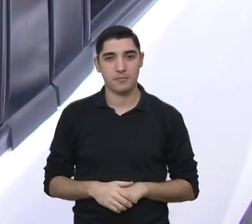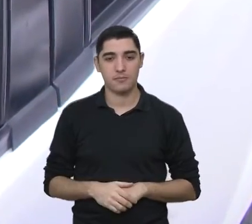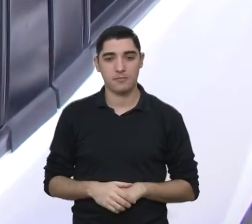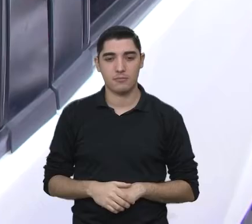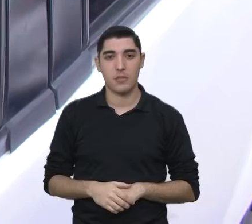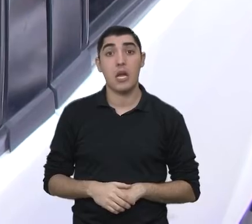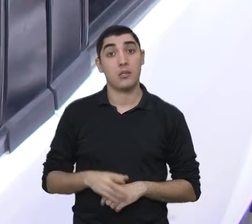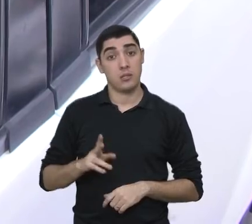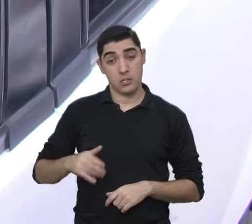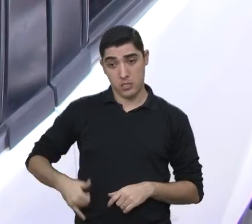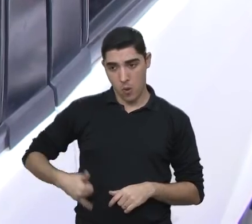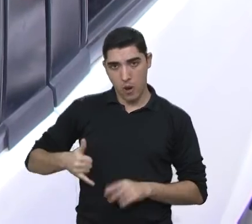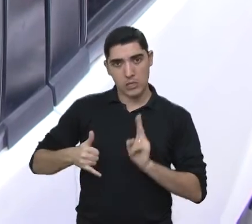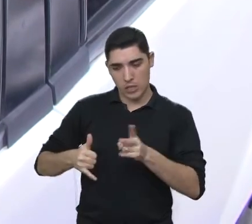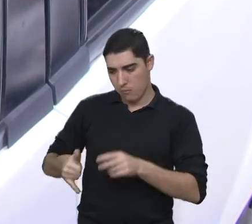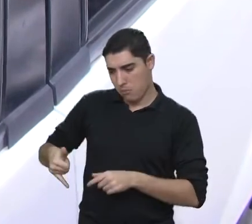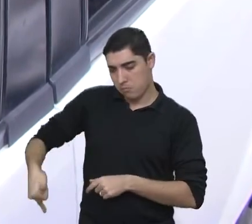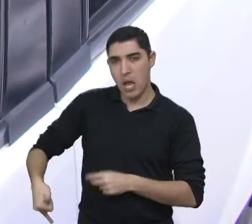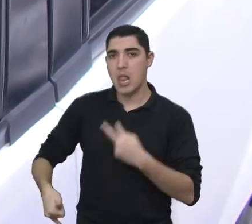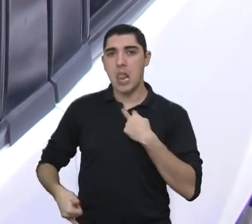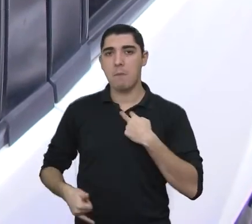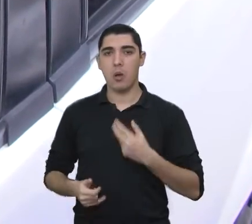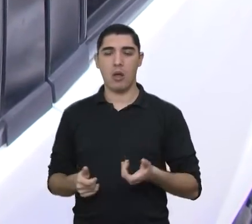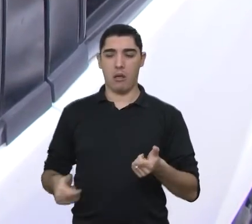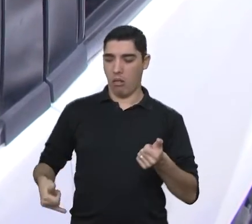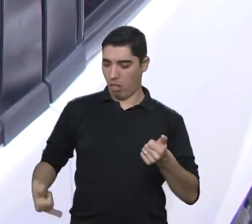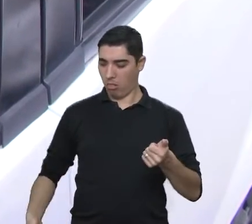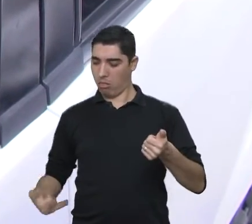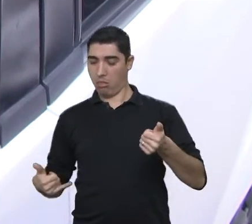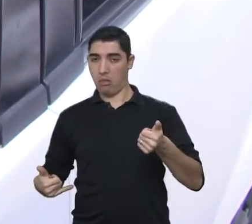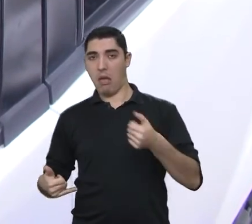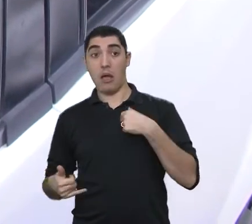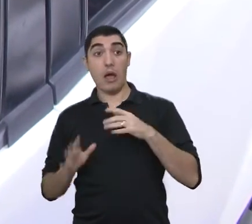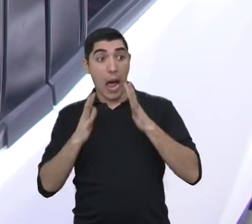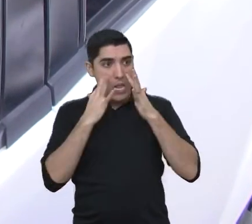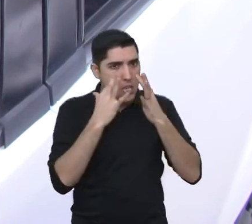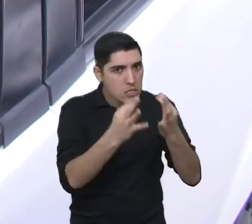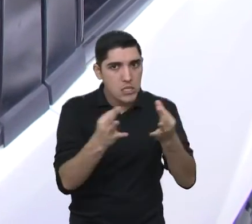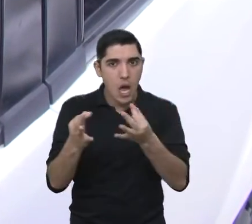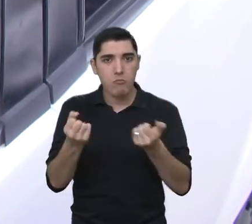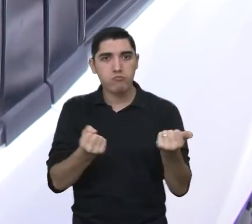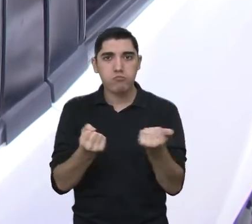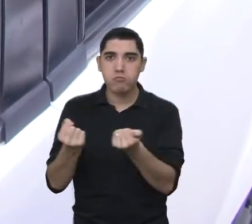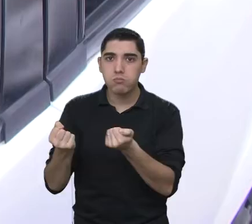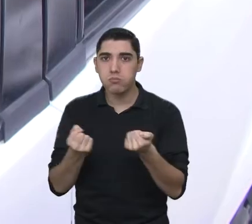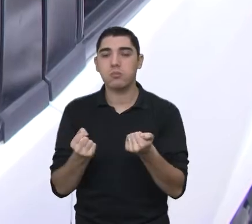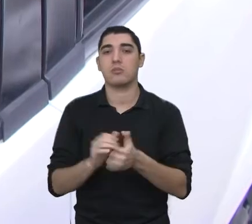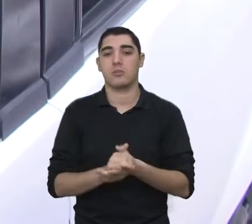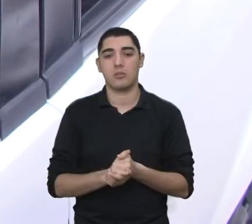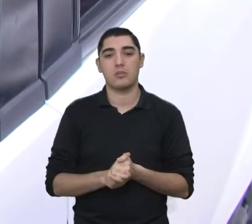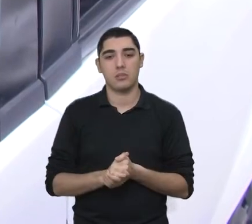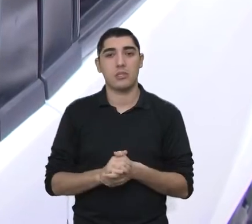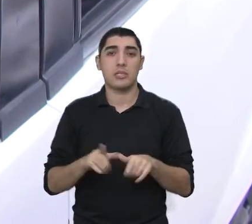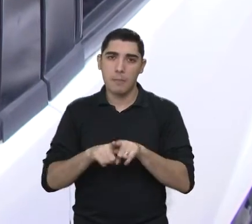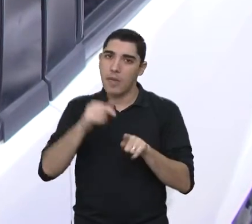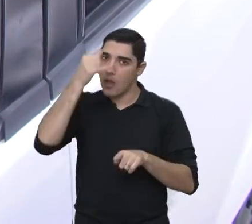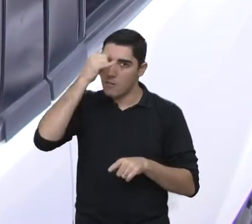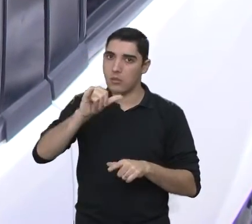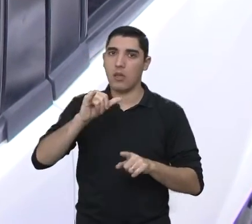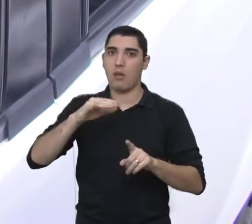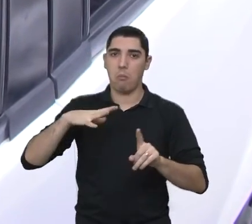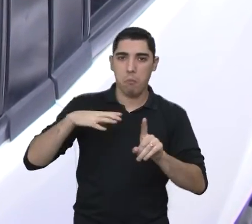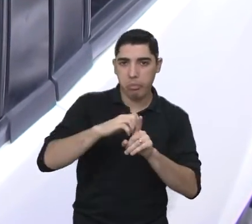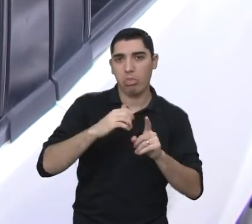perigos. Deixar sempre o celular no suporte, nunca atender na mão, né? Prestar atenção no trânsito.